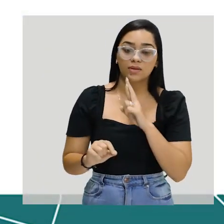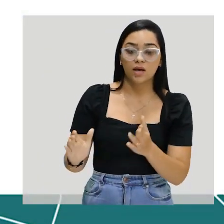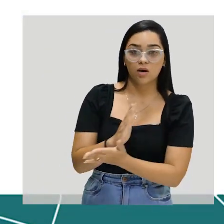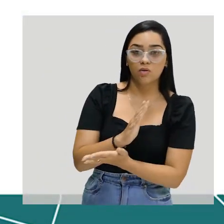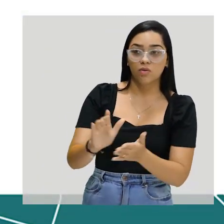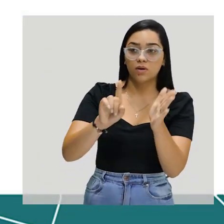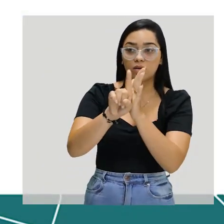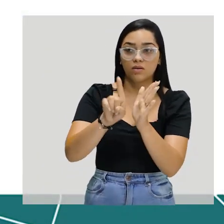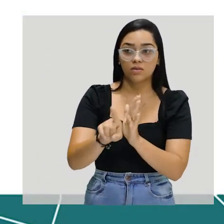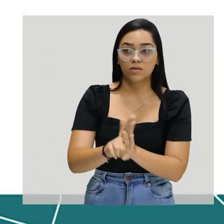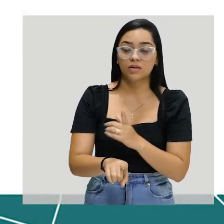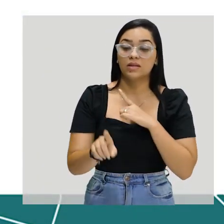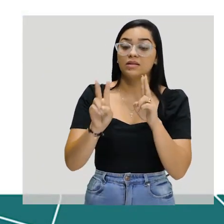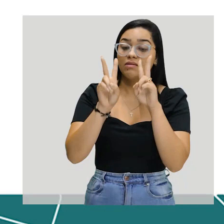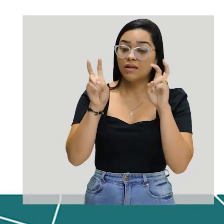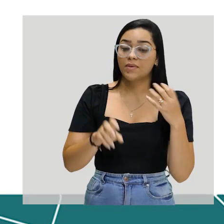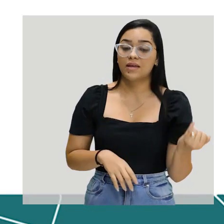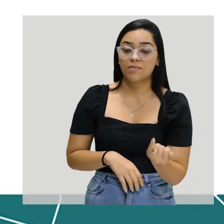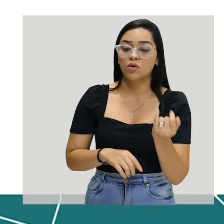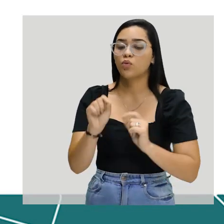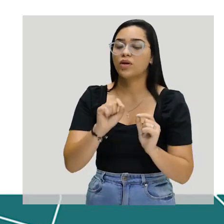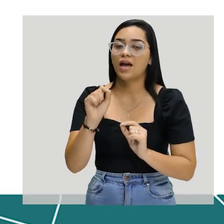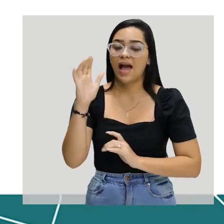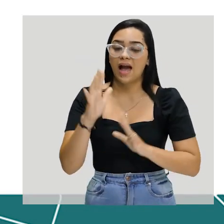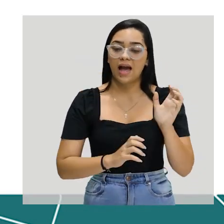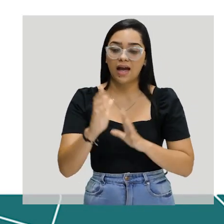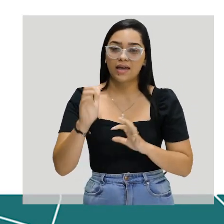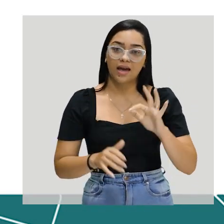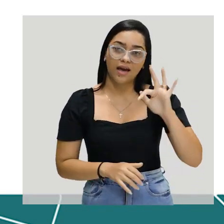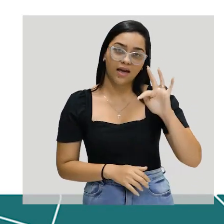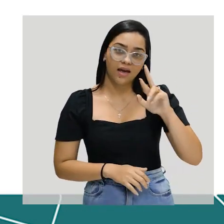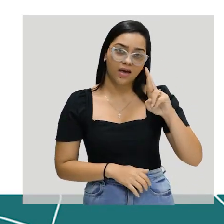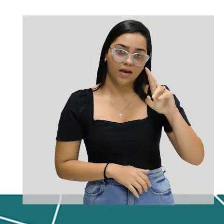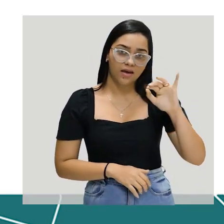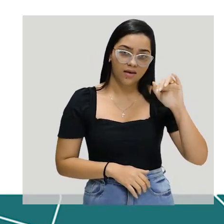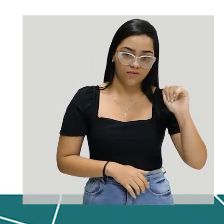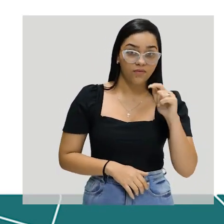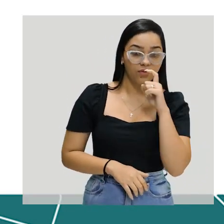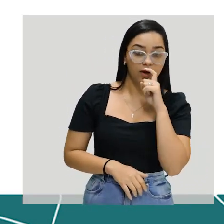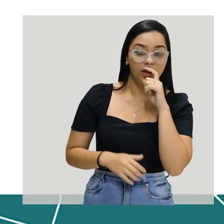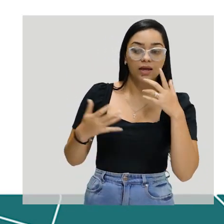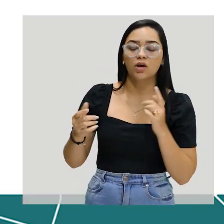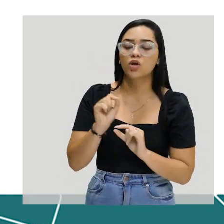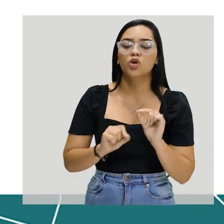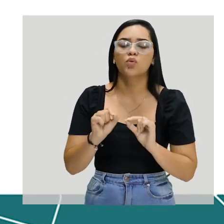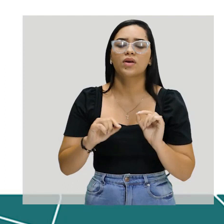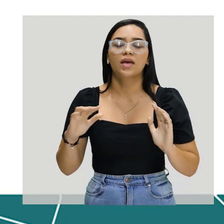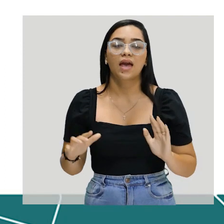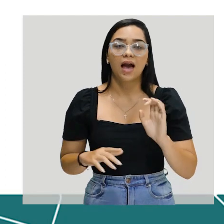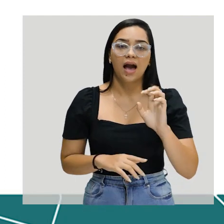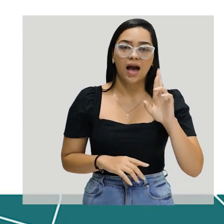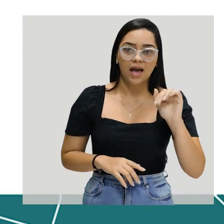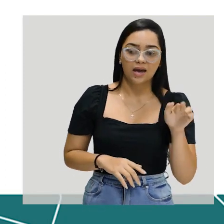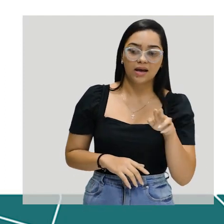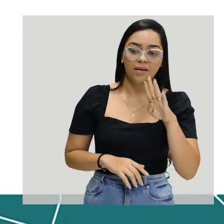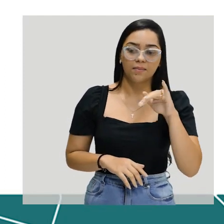questões sobre essa temática tão importante que foi a Guerra Fria e a era bipolar Tá certo que inclusive hoje né Nós temos